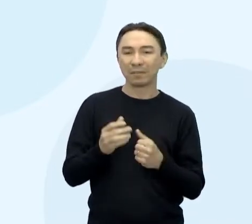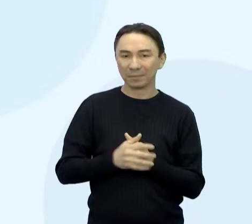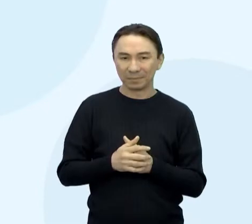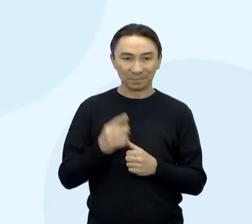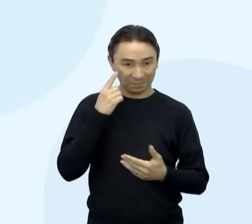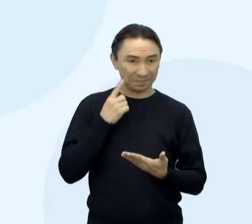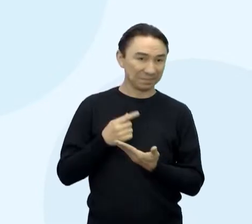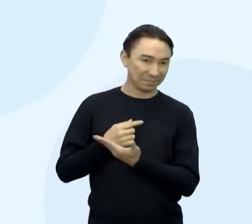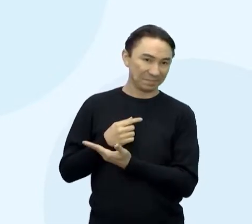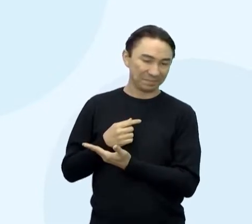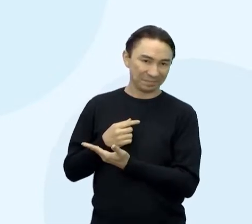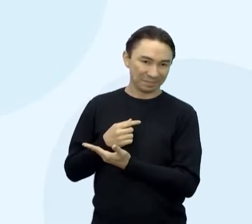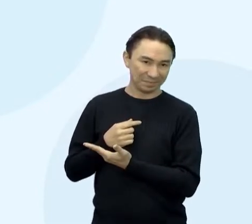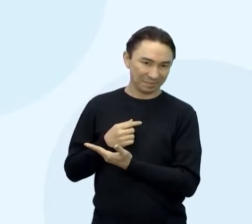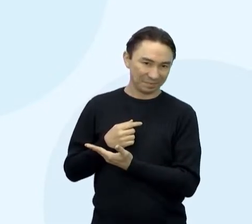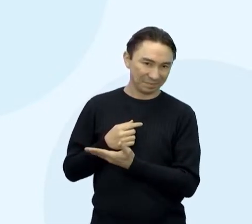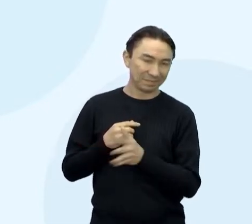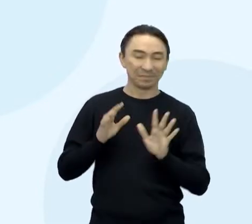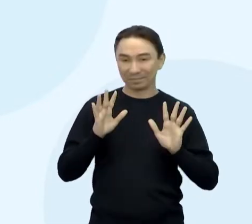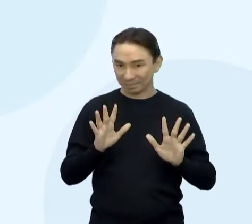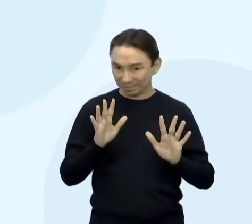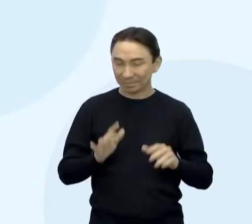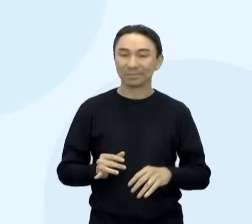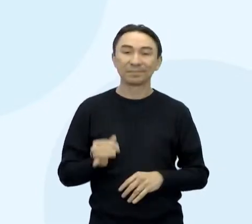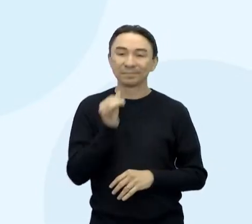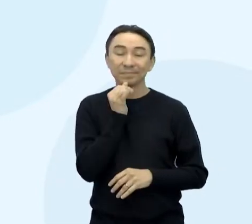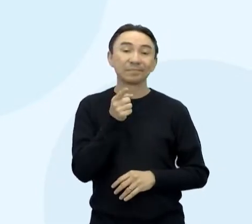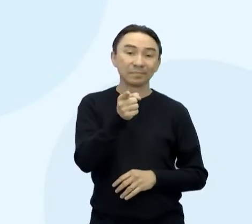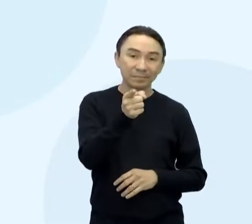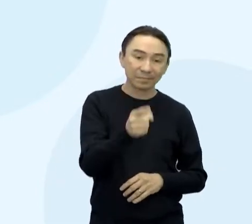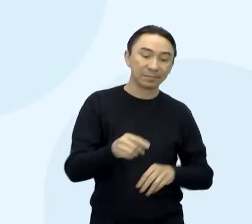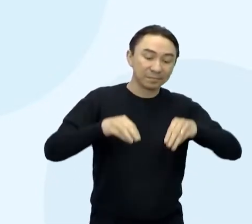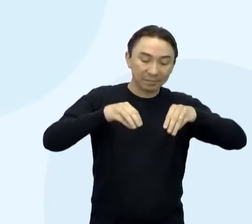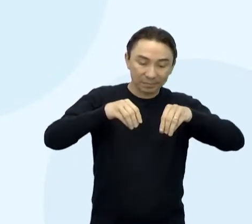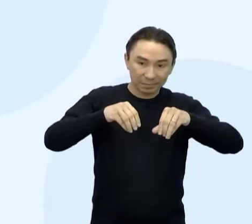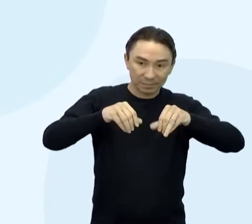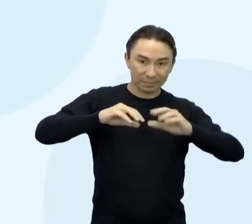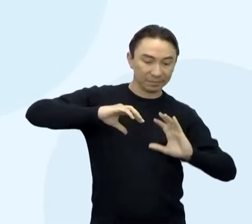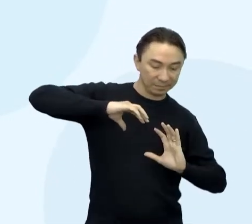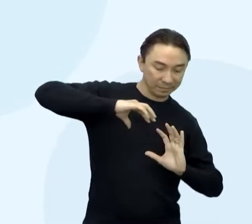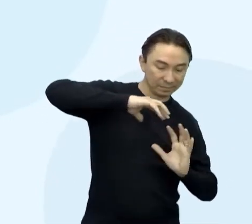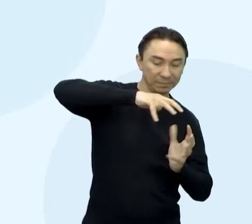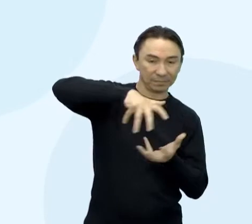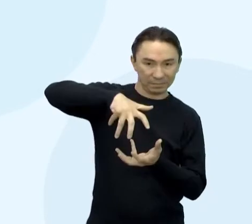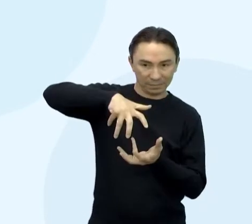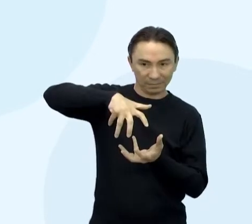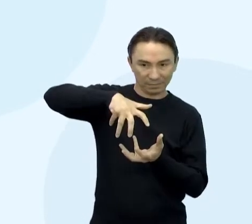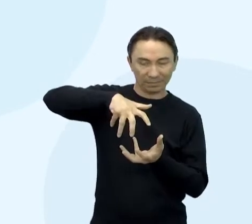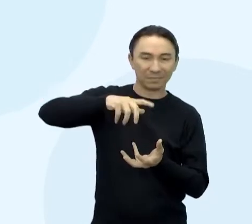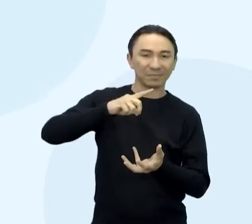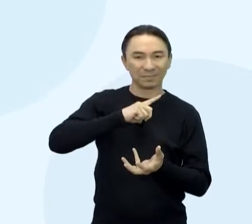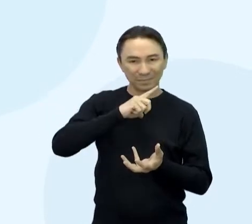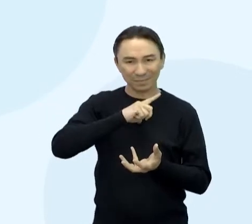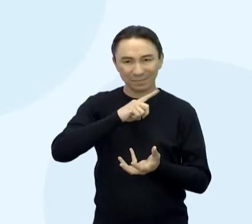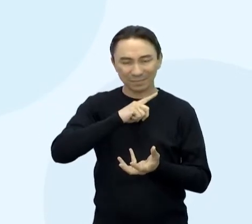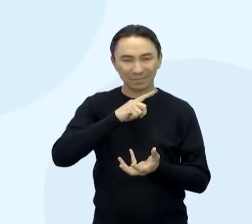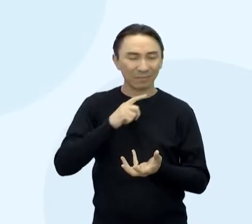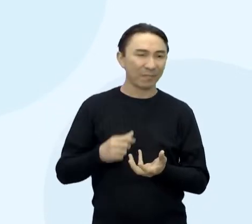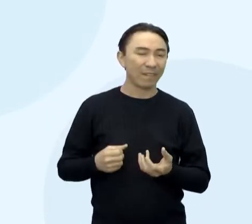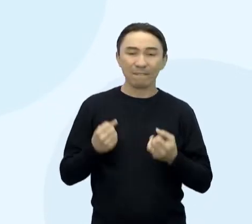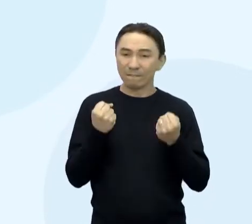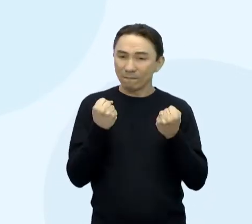ó. Você está no planeta Terra. A força que a gente chama, né, a